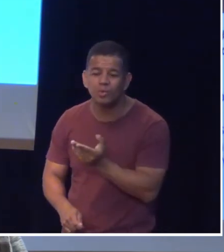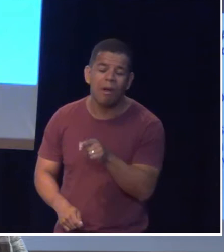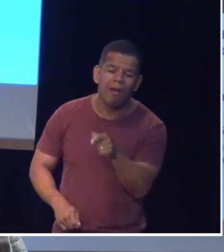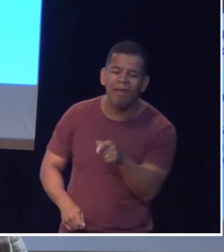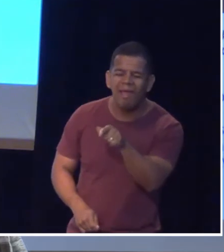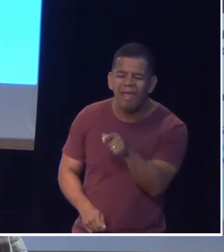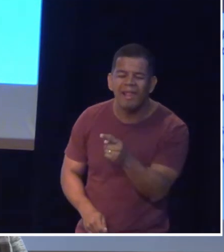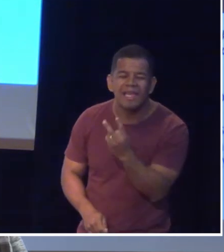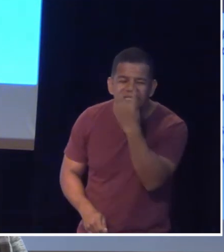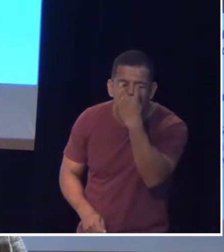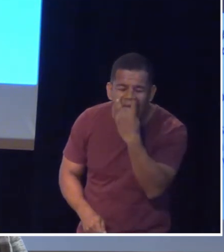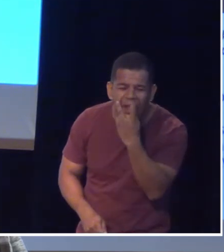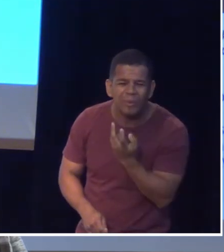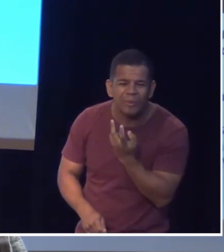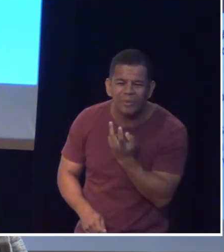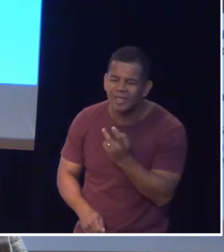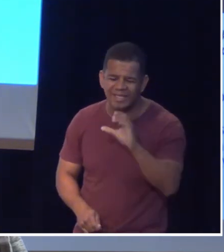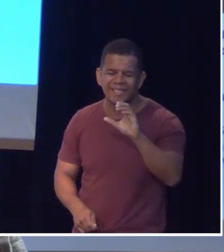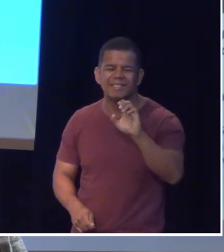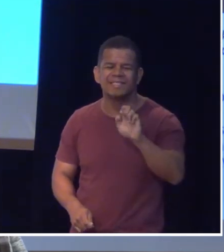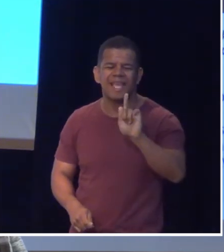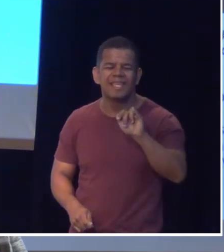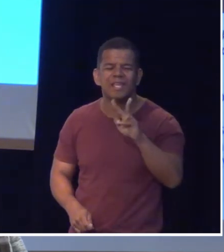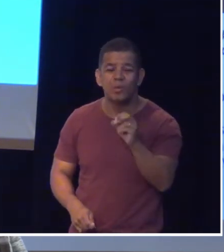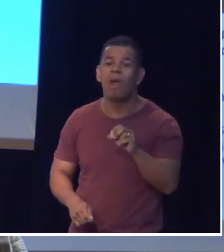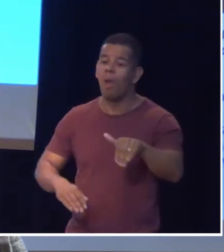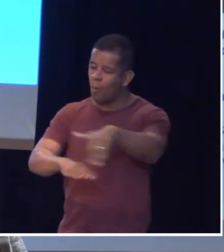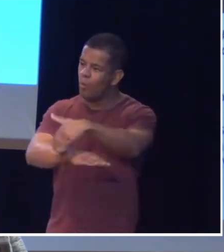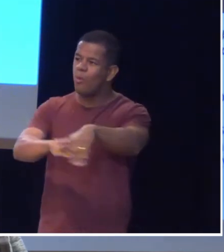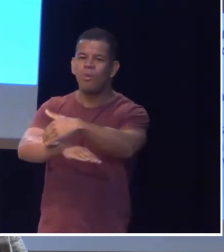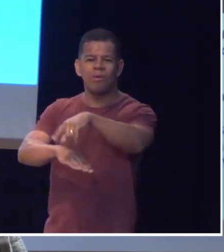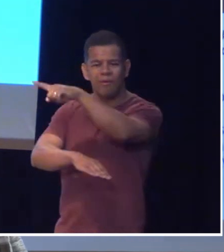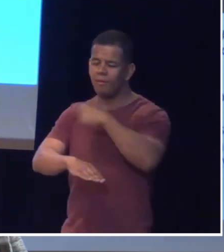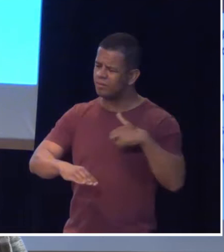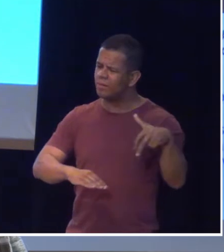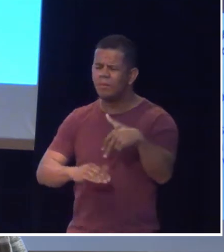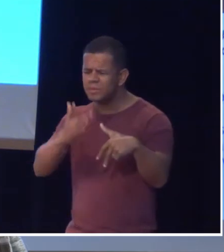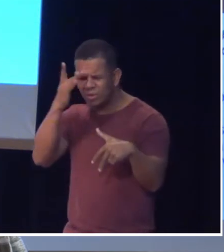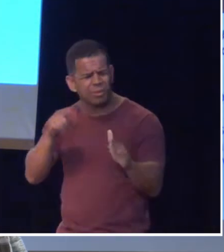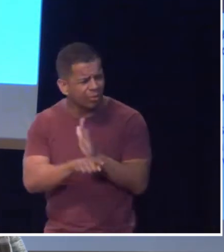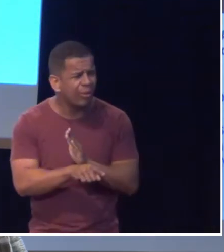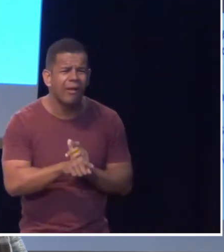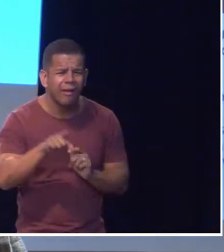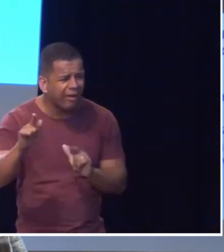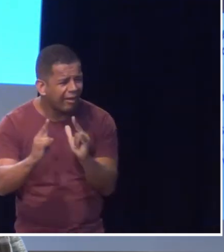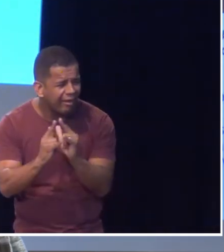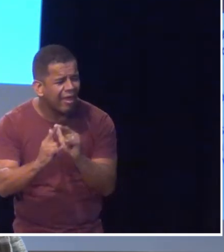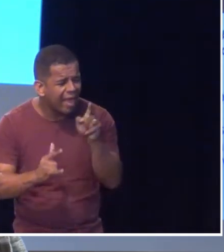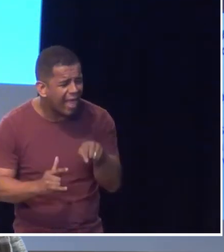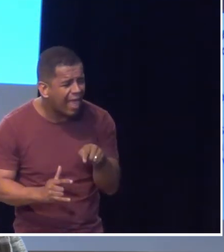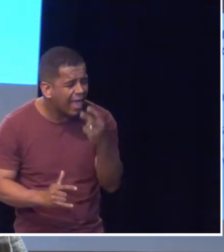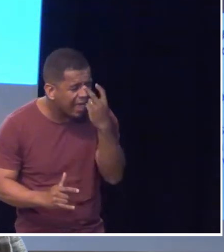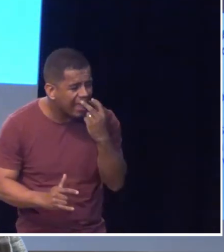se aqui, de fato, era o Instituto dos Ceguinhos. Né? E aí eu finjo de bobo, eu finjo, oi, não estou te entendendo, né? Para a pessoa se